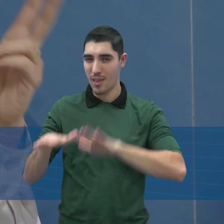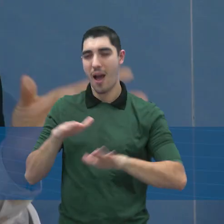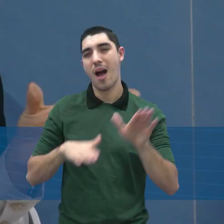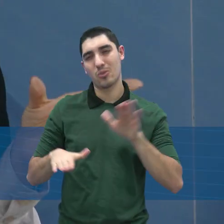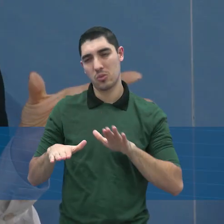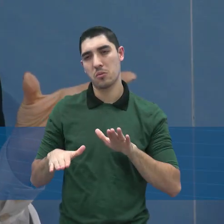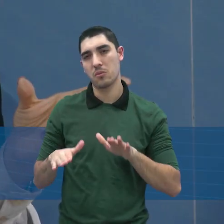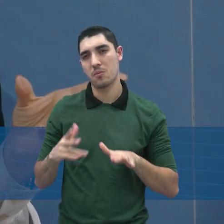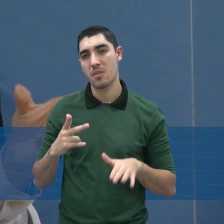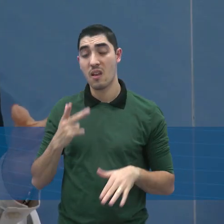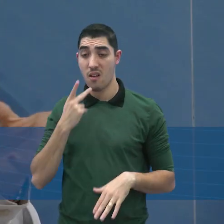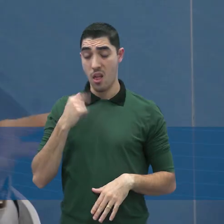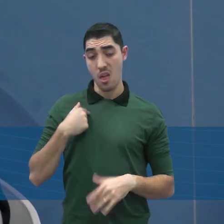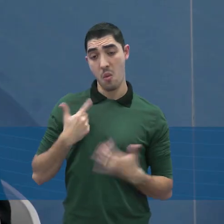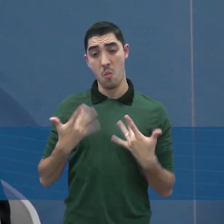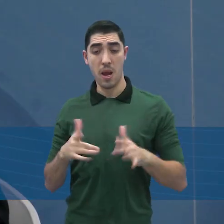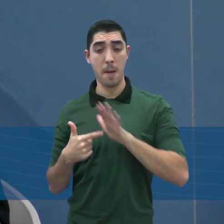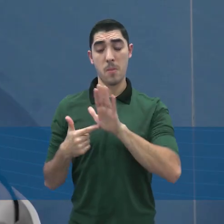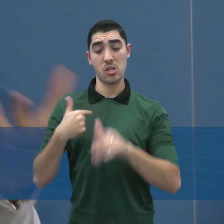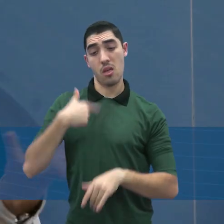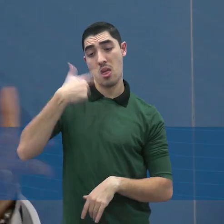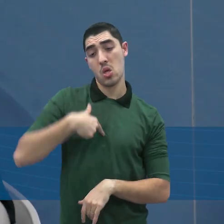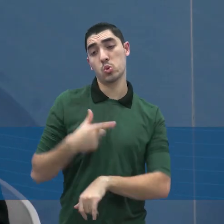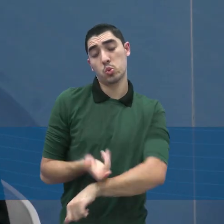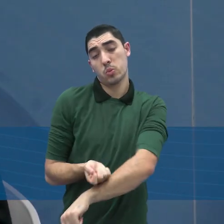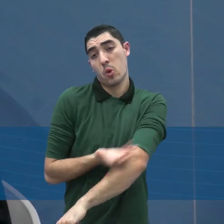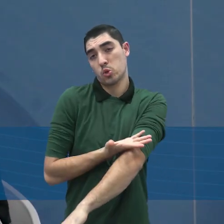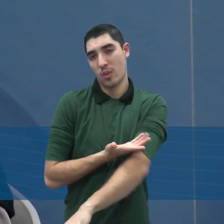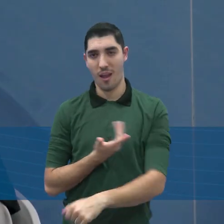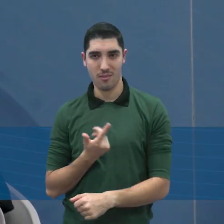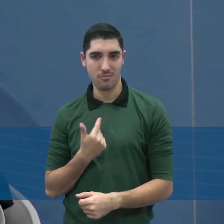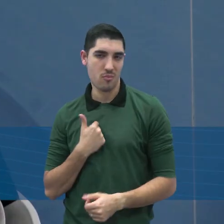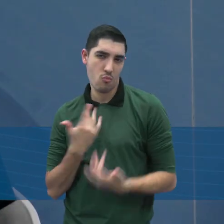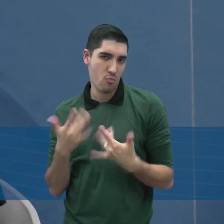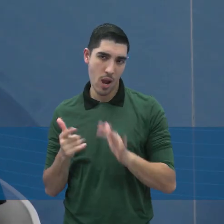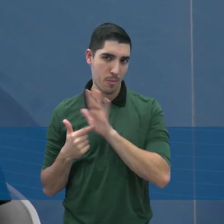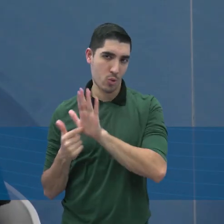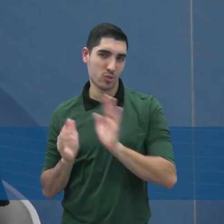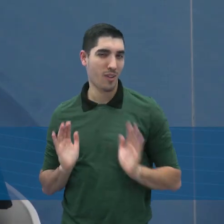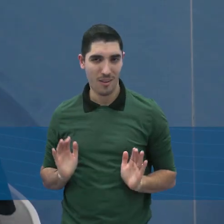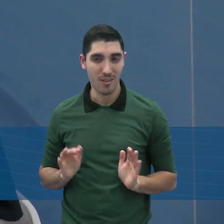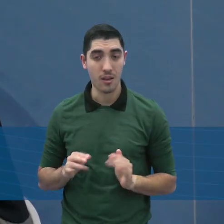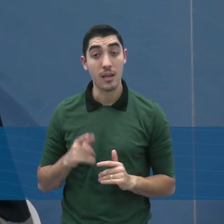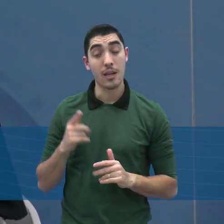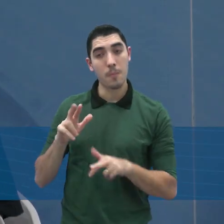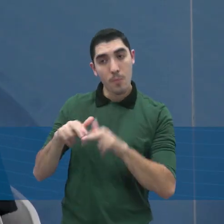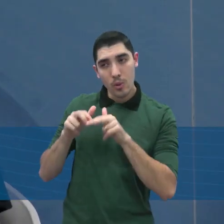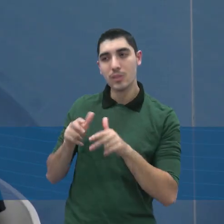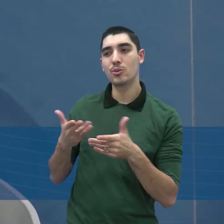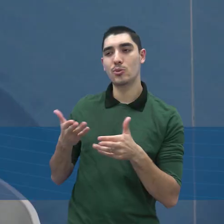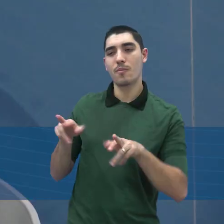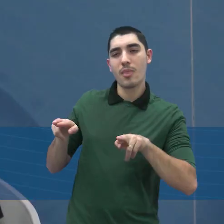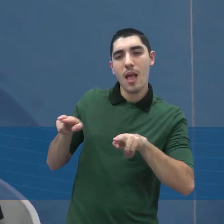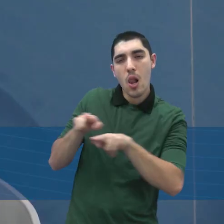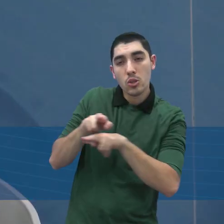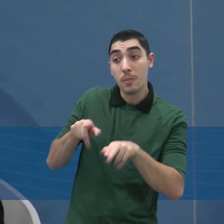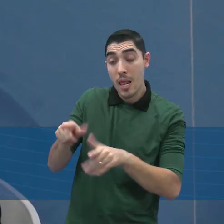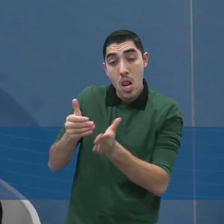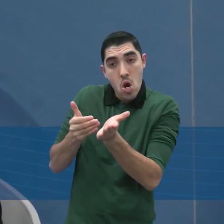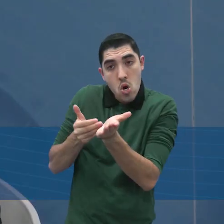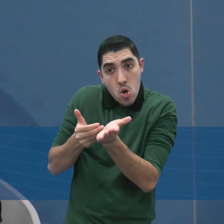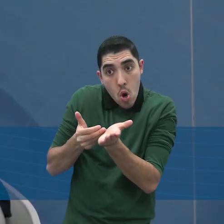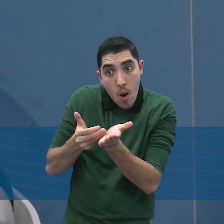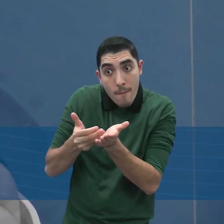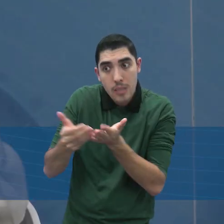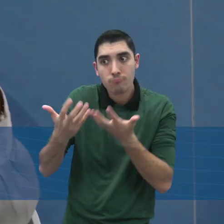me passar por emocionado para o outro, por exemplo. Então eu vejo que os relacionamentos, para engrenar entre